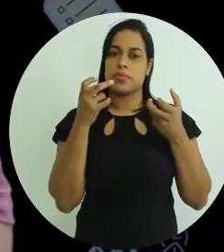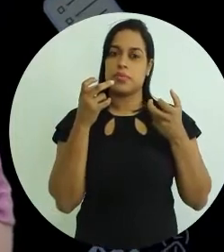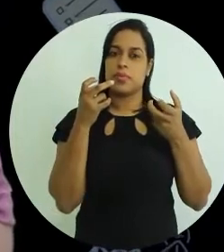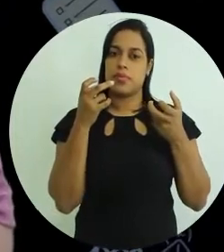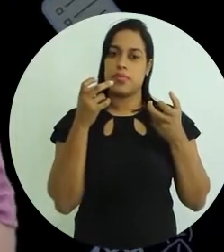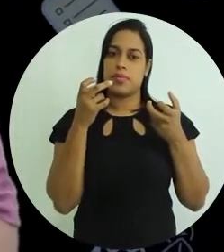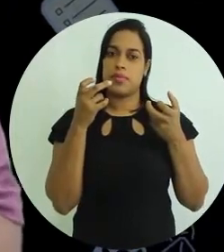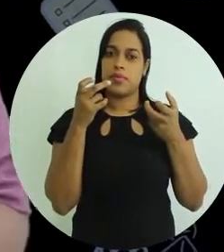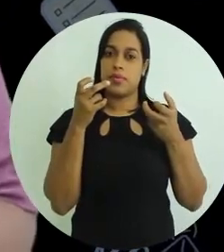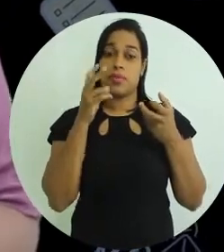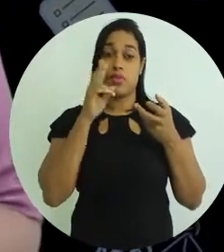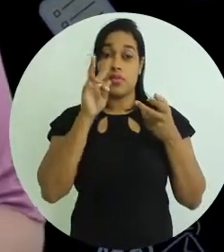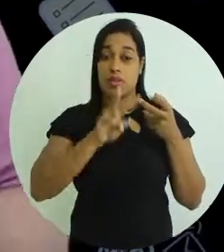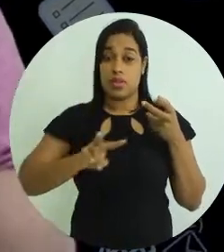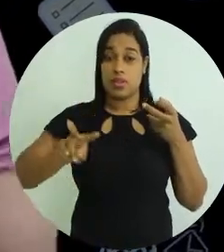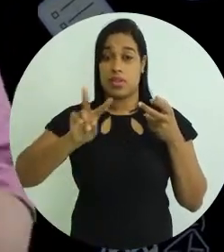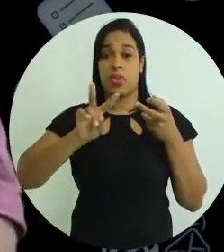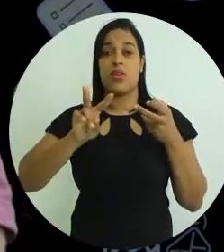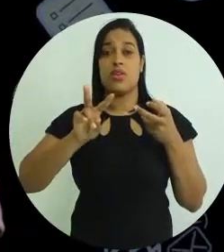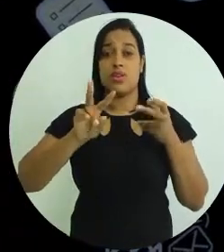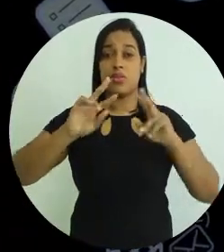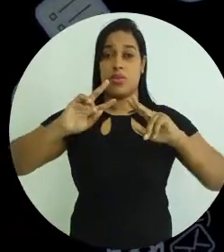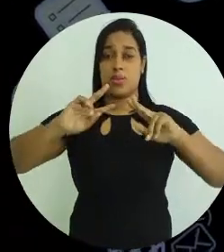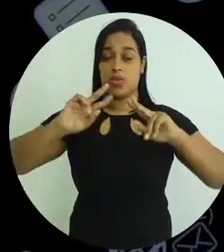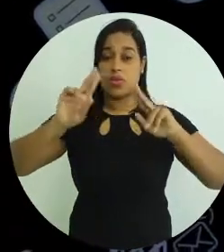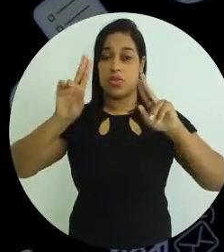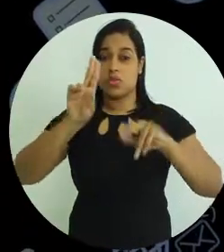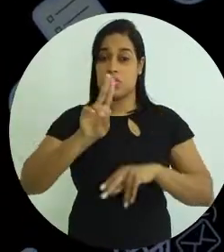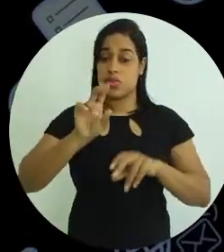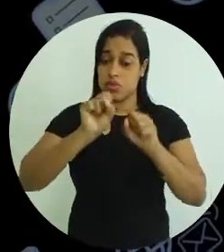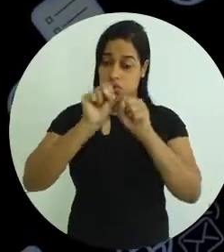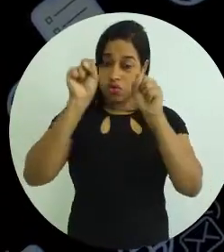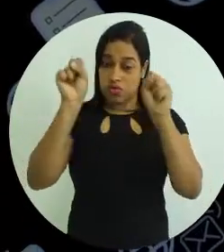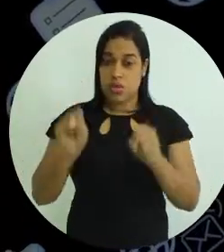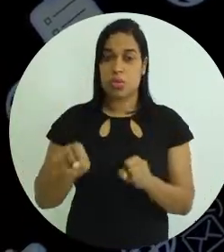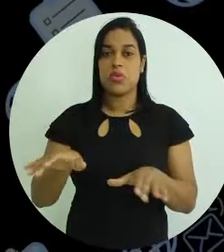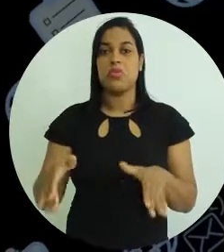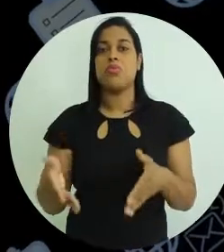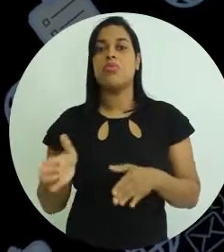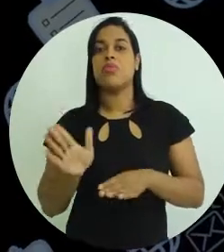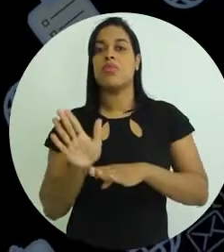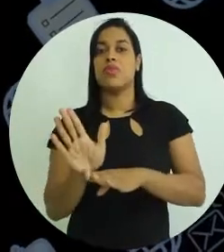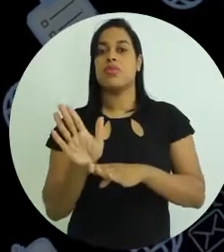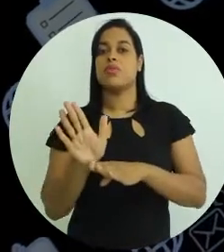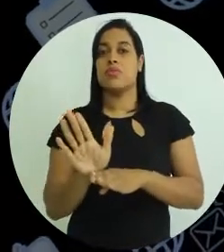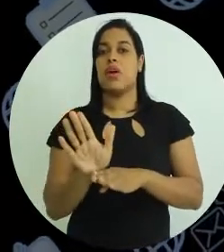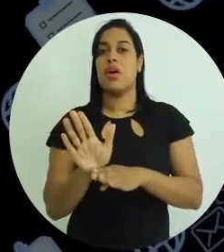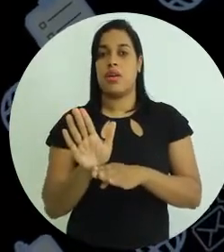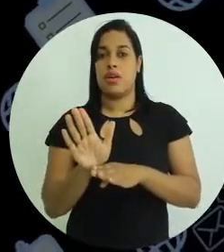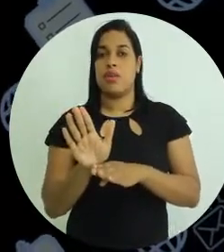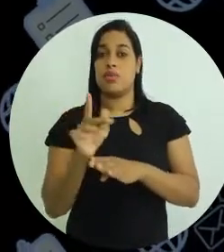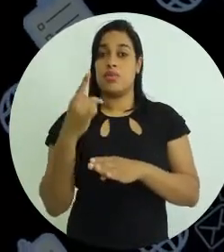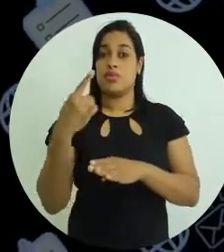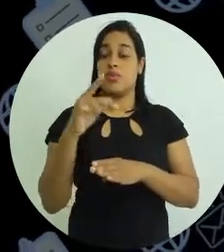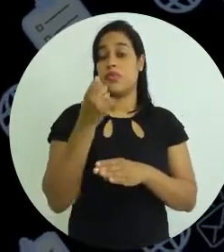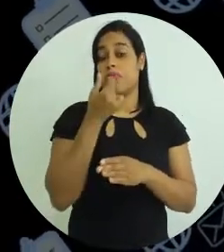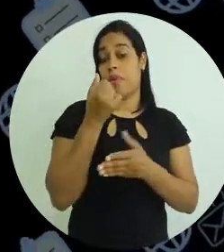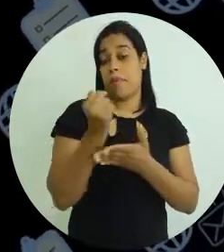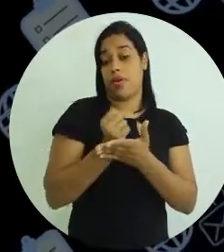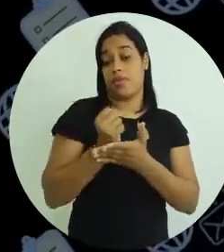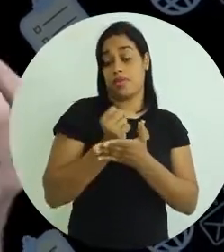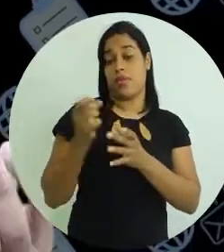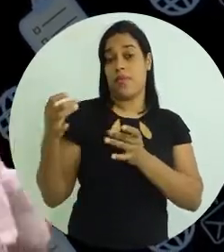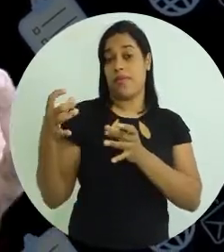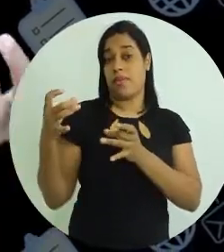quando a gente está olhando para os sistemas, quem é que vai ajudar o meu chão de fábrica? Quem é que vai ajudar, por exemplo, o seu farmacêutico